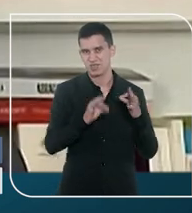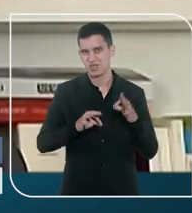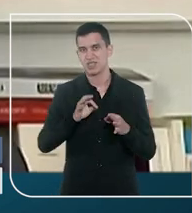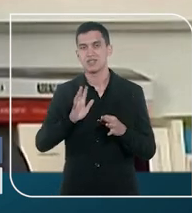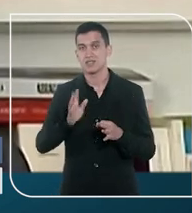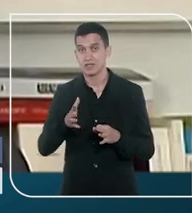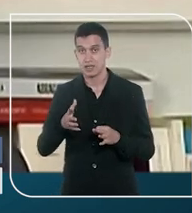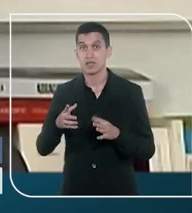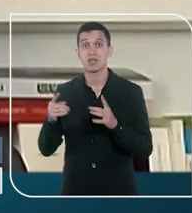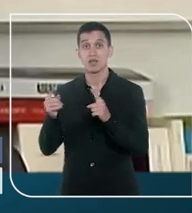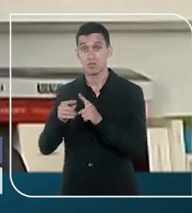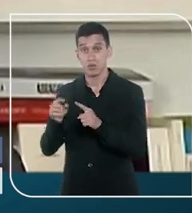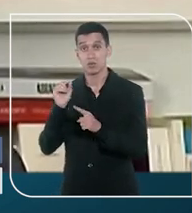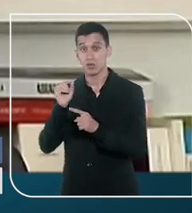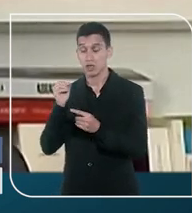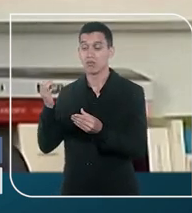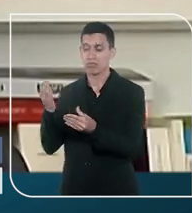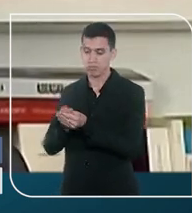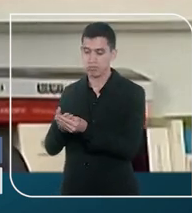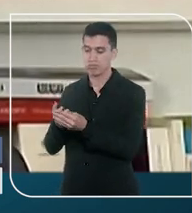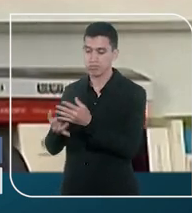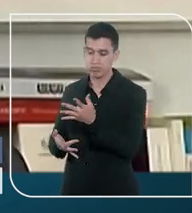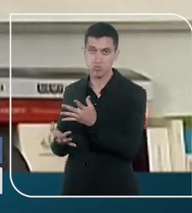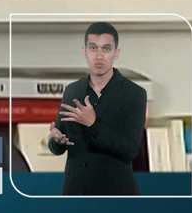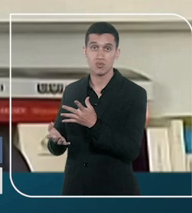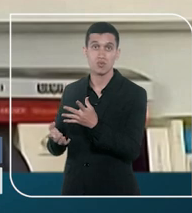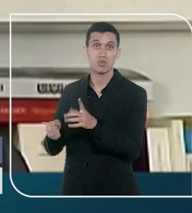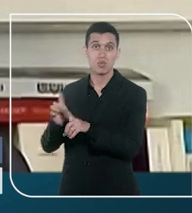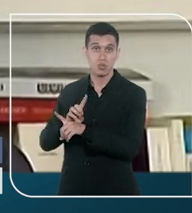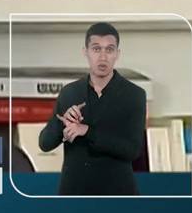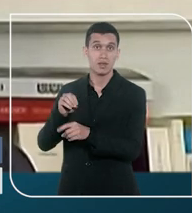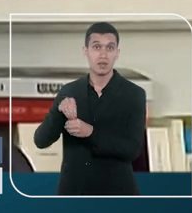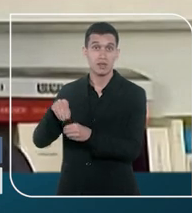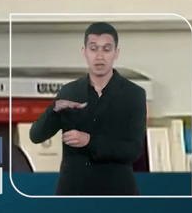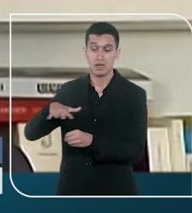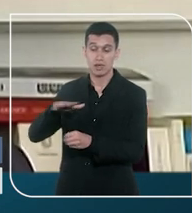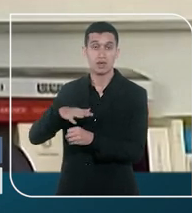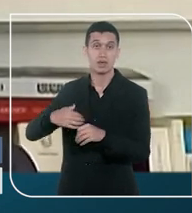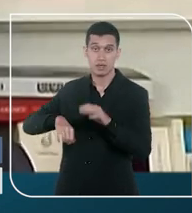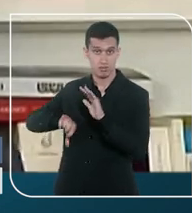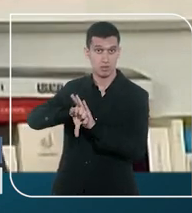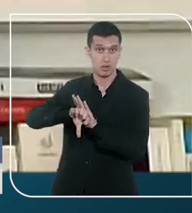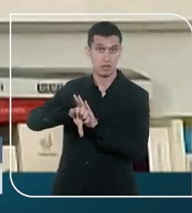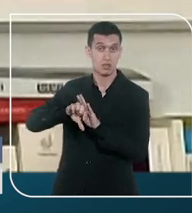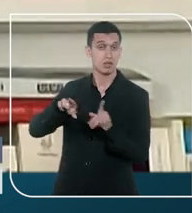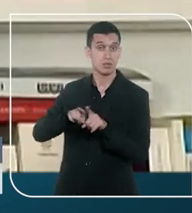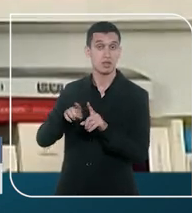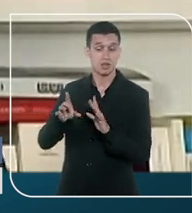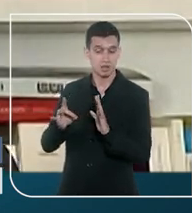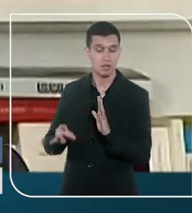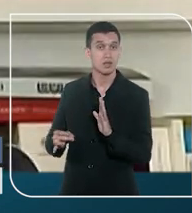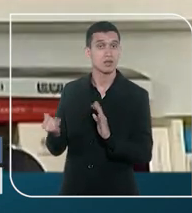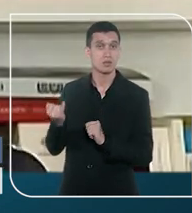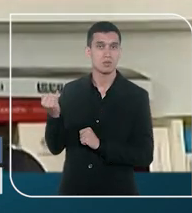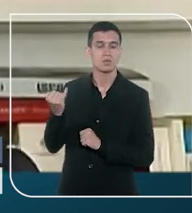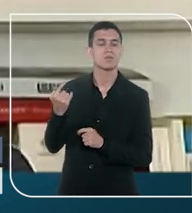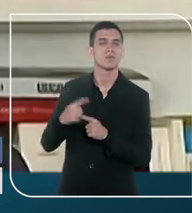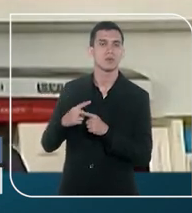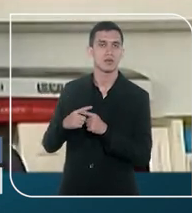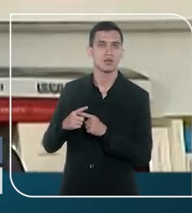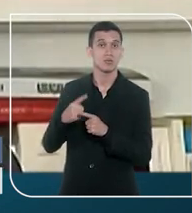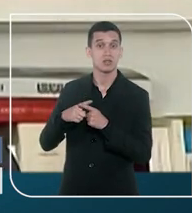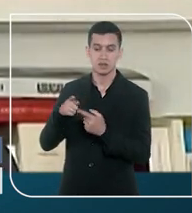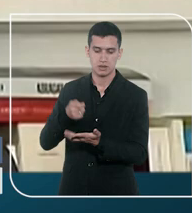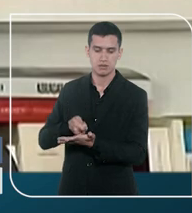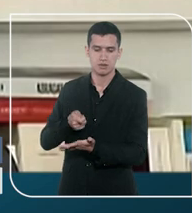a interposição dos embargos de divergência na seara criminal. E tem um detalhe interessante, por quê? Porque não se exige